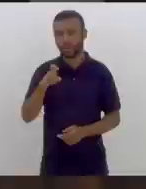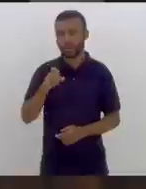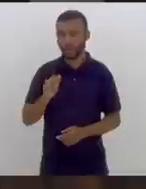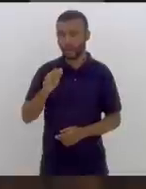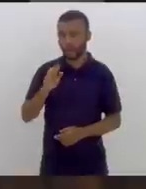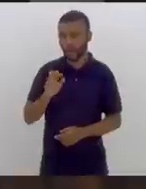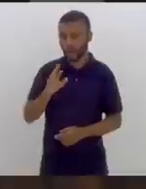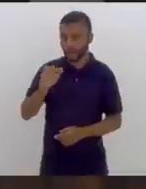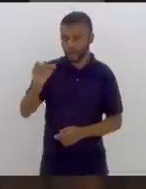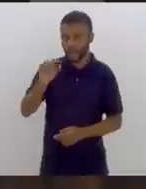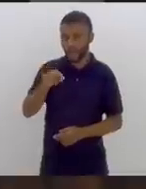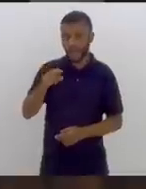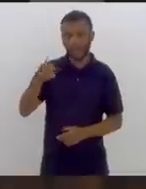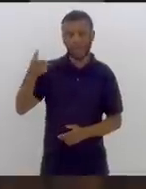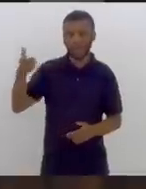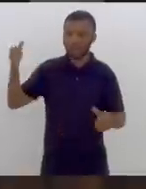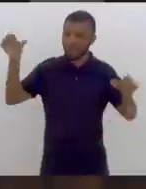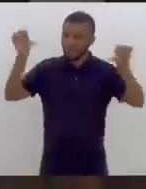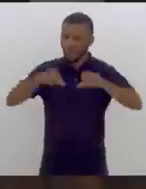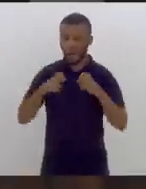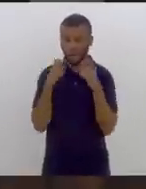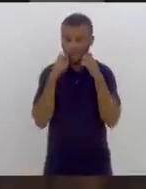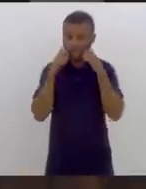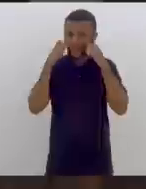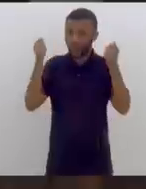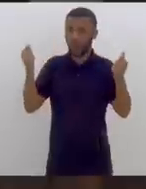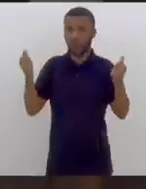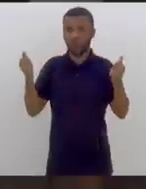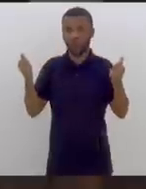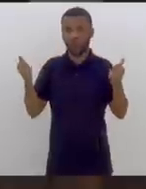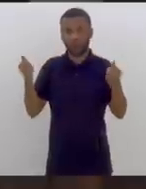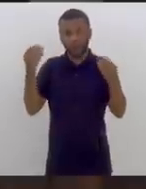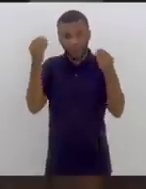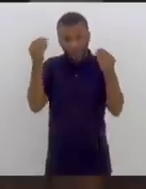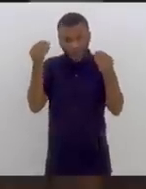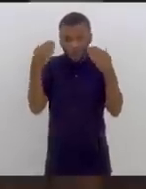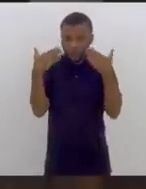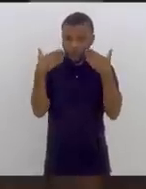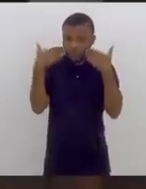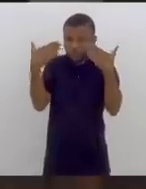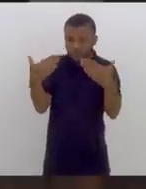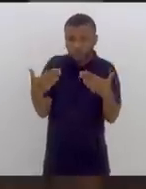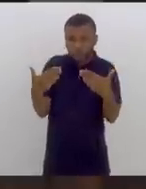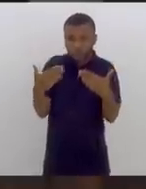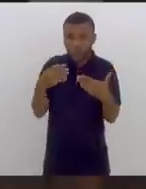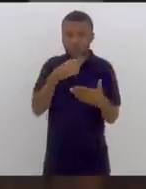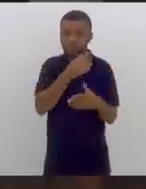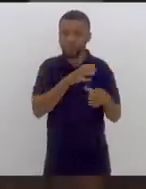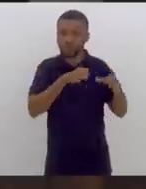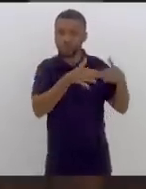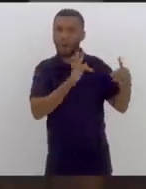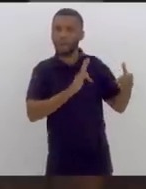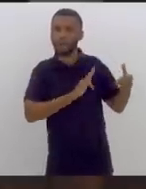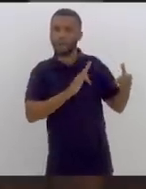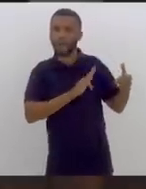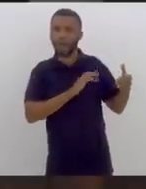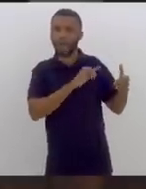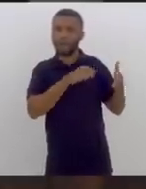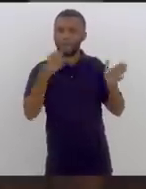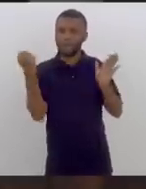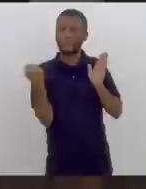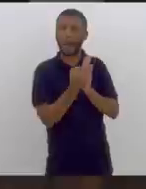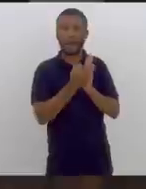maior vergonha maior abandonou é o maior pundonor que a nossa Corporação é maior mancha